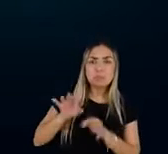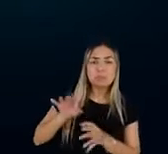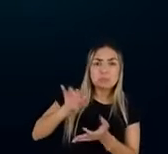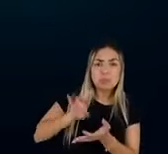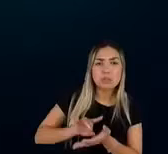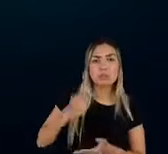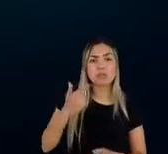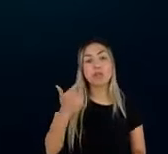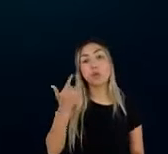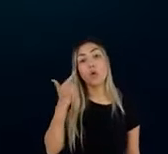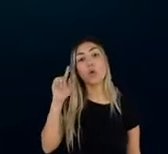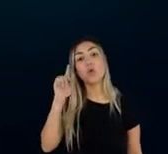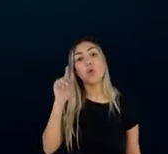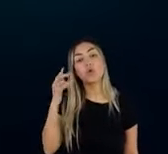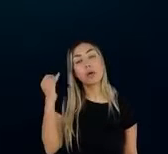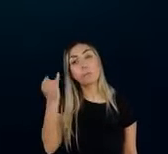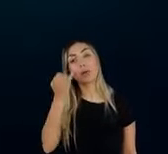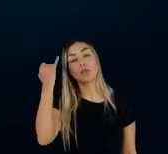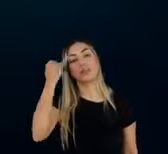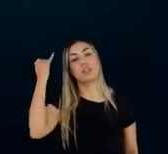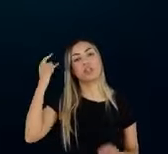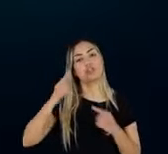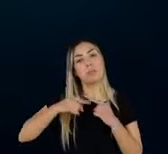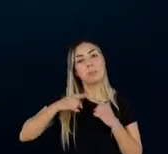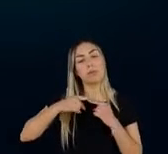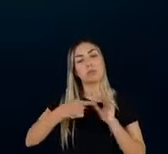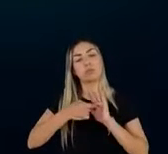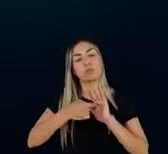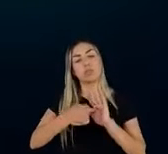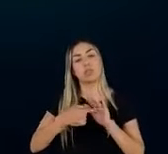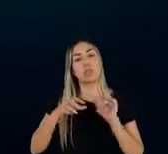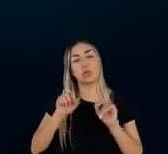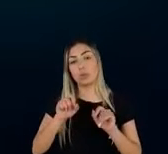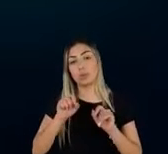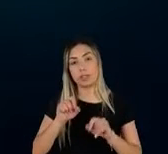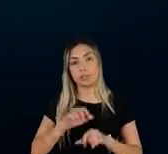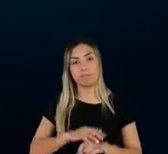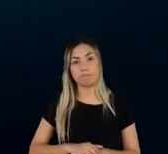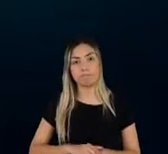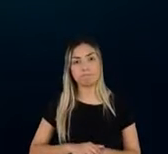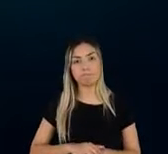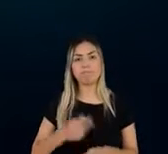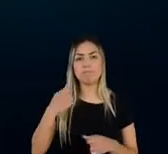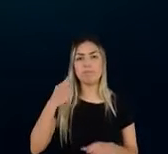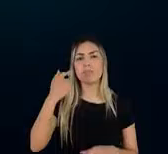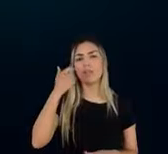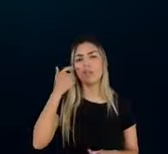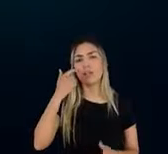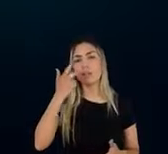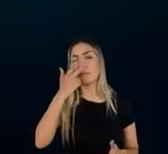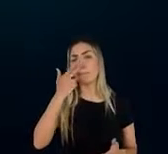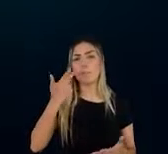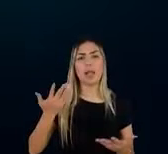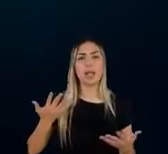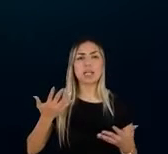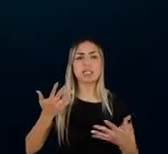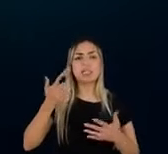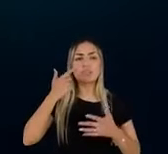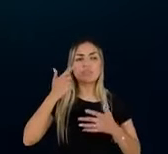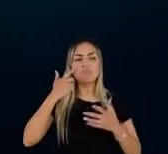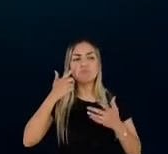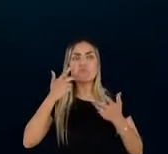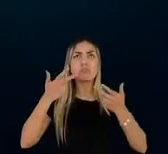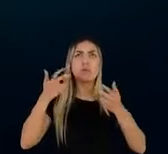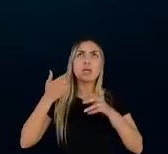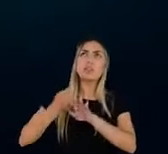outro ponto que eu gostaria de desenvolver aqui é fazer uma espécie de um mapa né Um cenário assim De onde